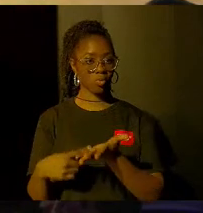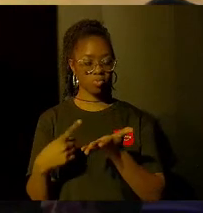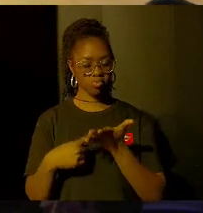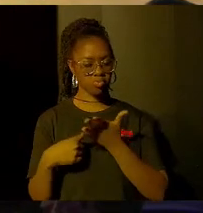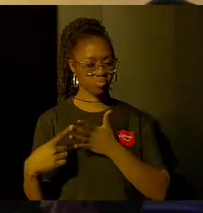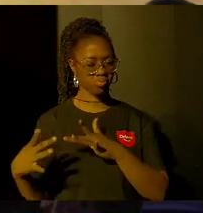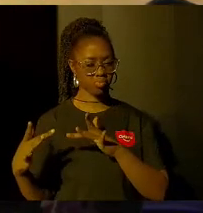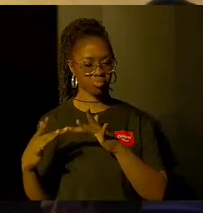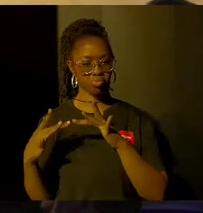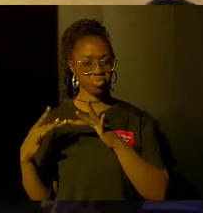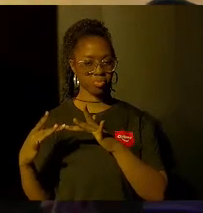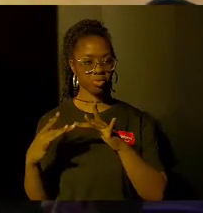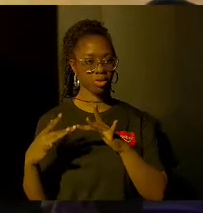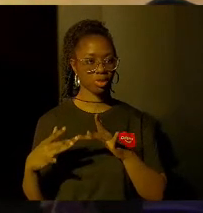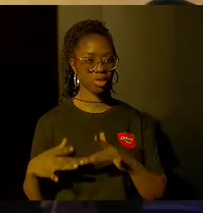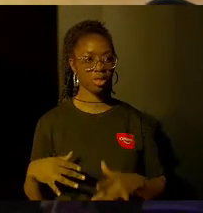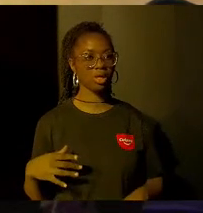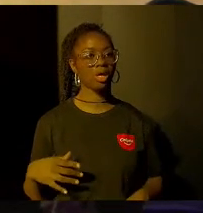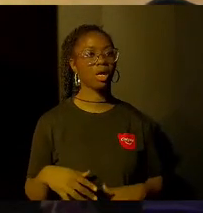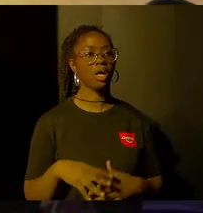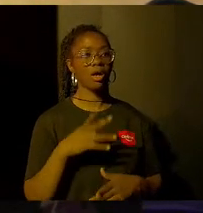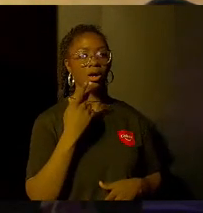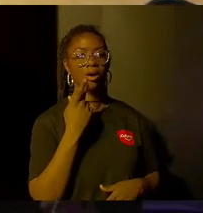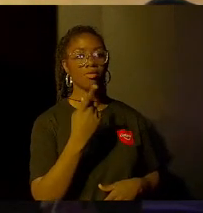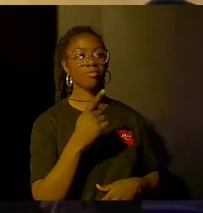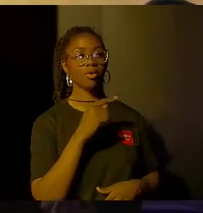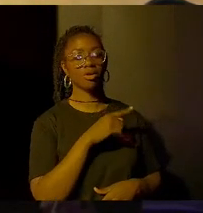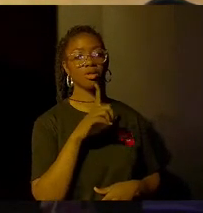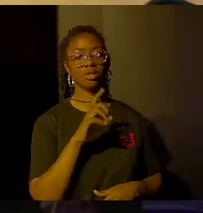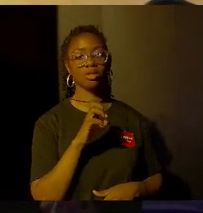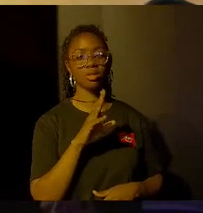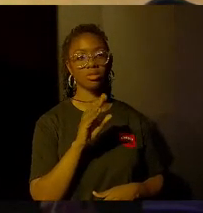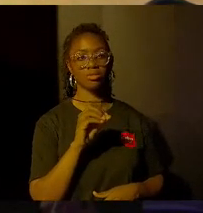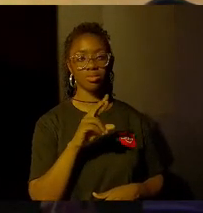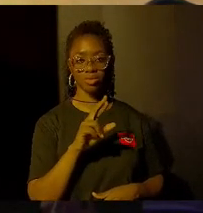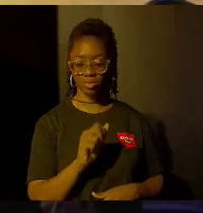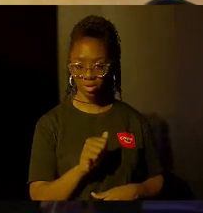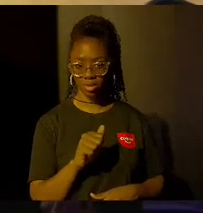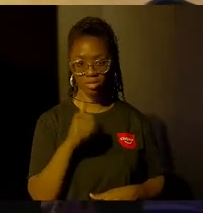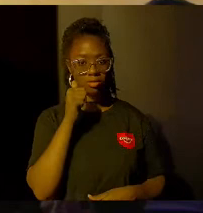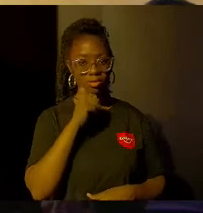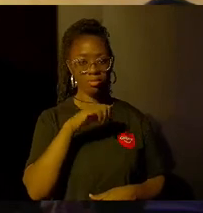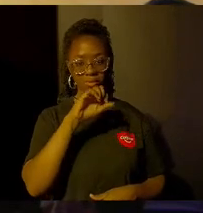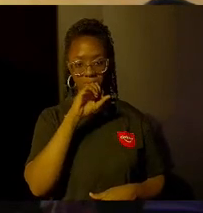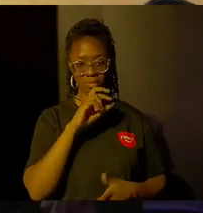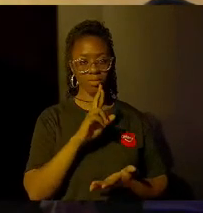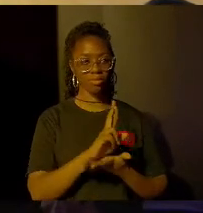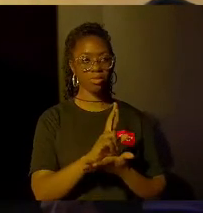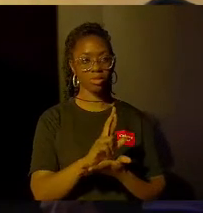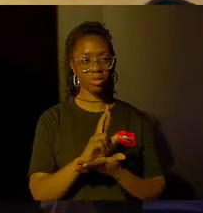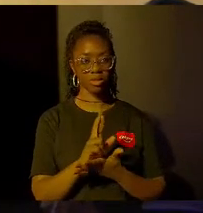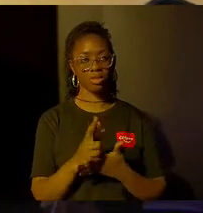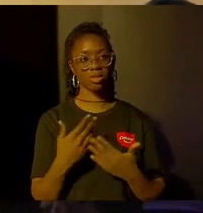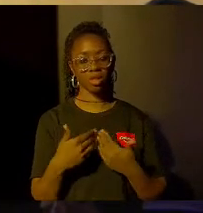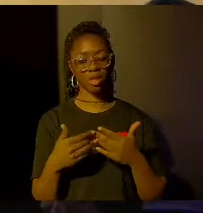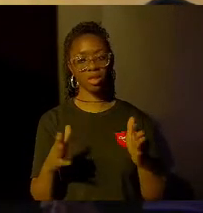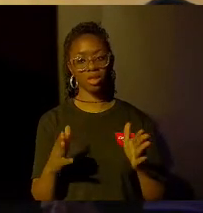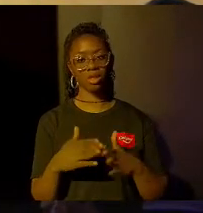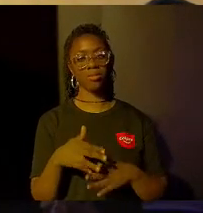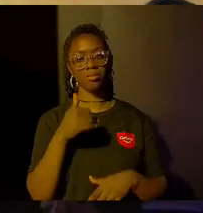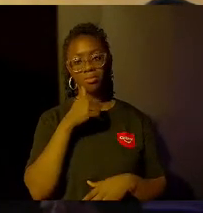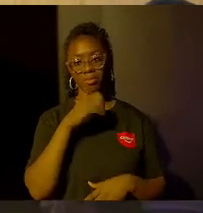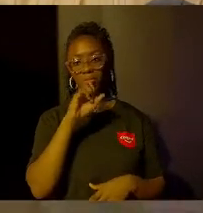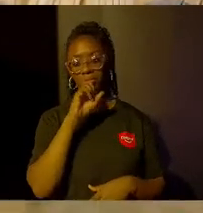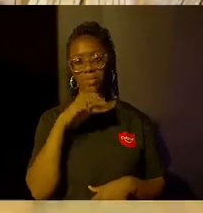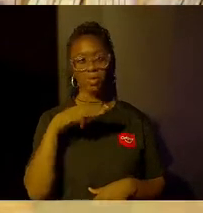afora Então chega em São Paulo a Terezinha falou com a Débora Maria da Silva que é uma representante a criadora das Mães de Maio que